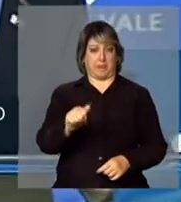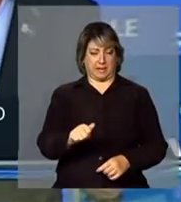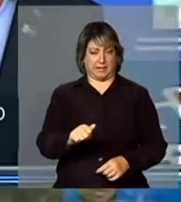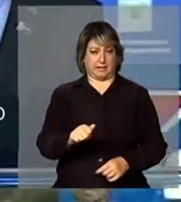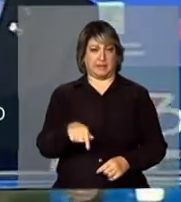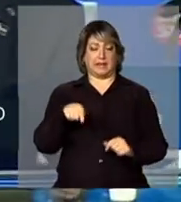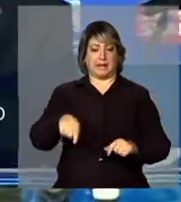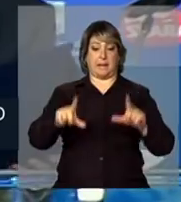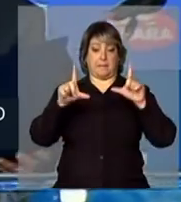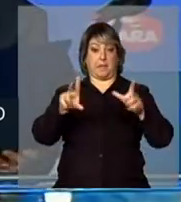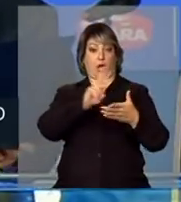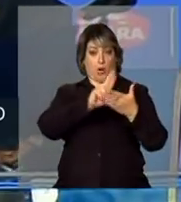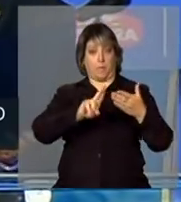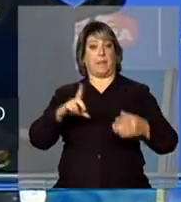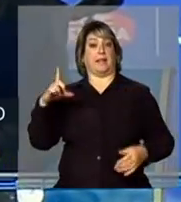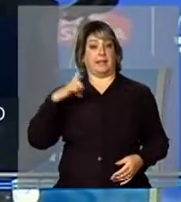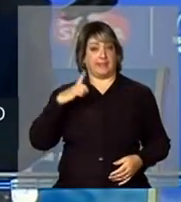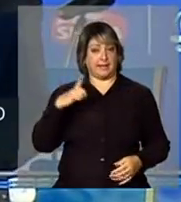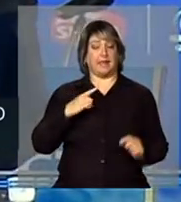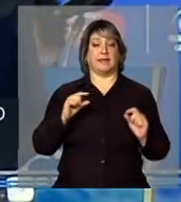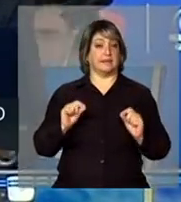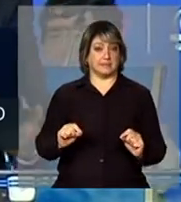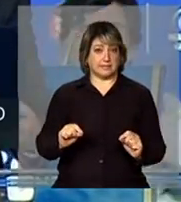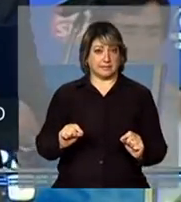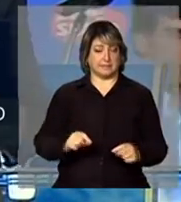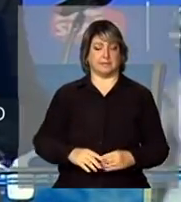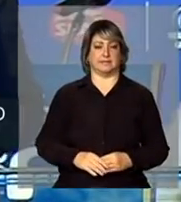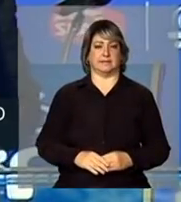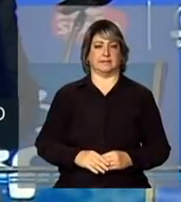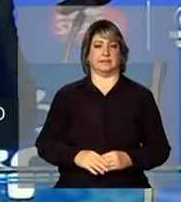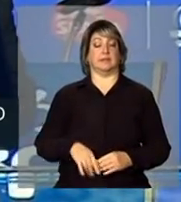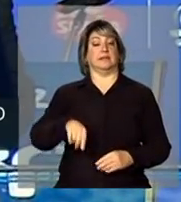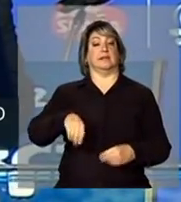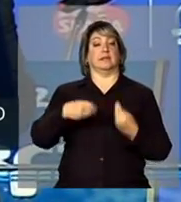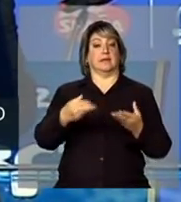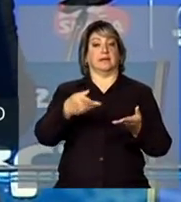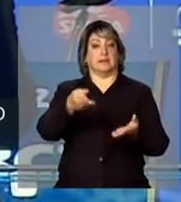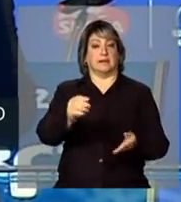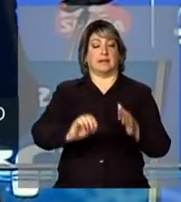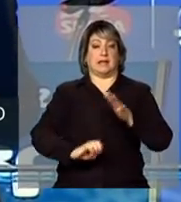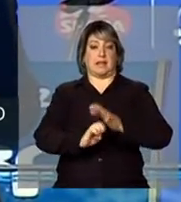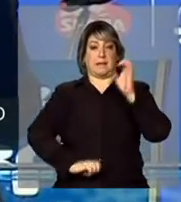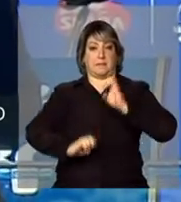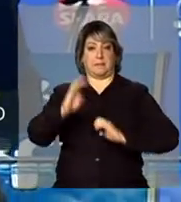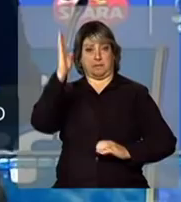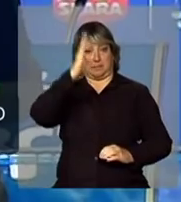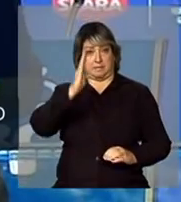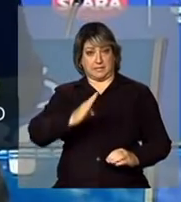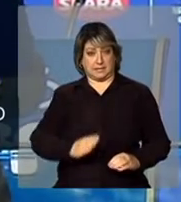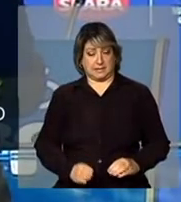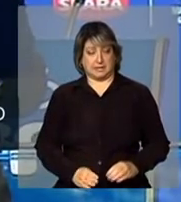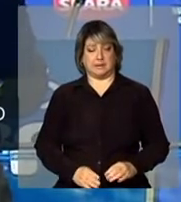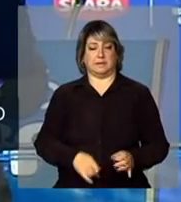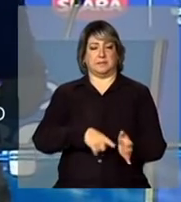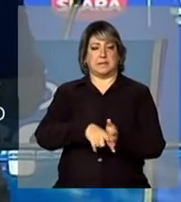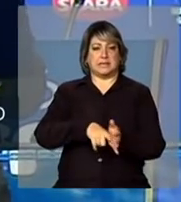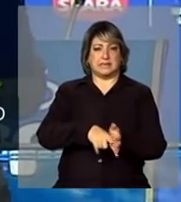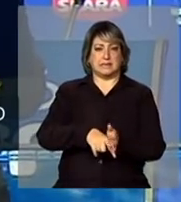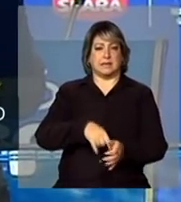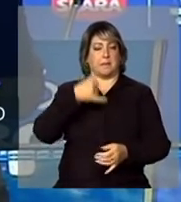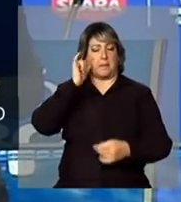Na placa se lê a seguinte inscrição: a Empresa Brasileira de Pesquisa Agropecuária,